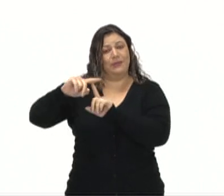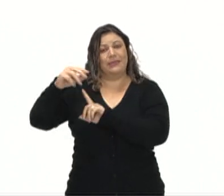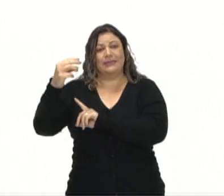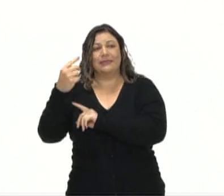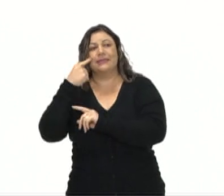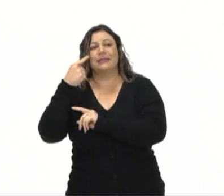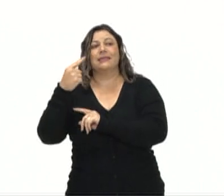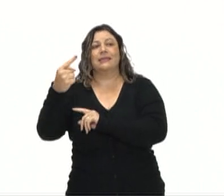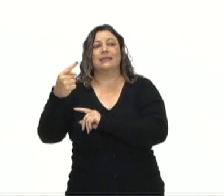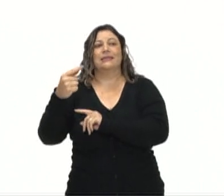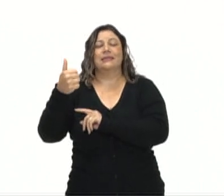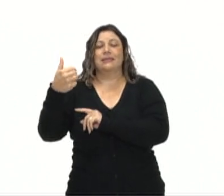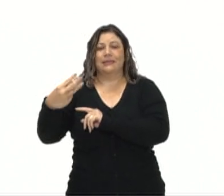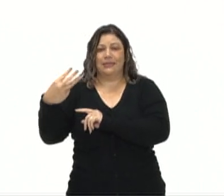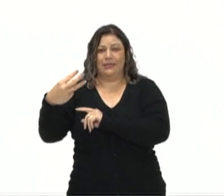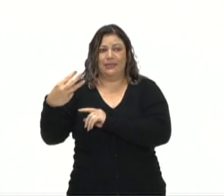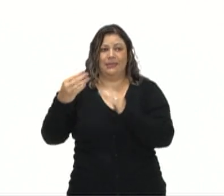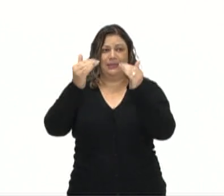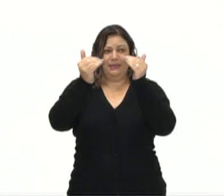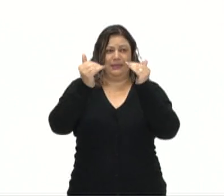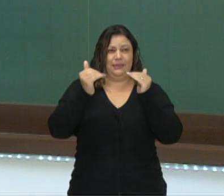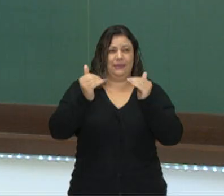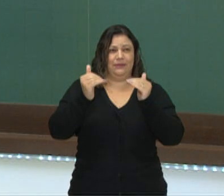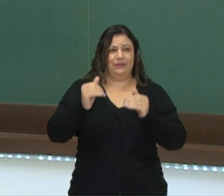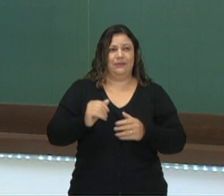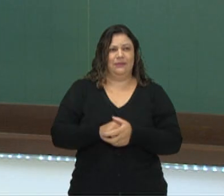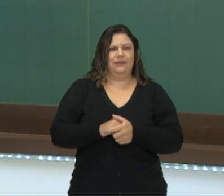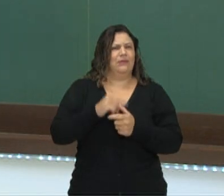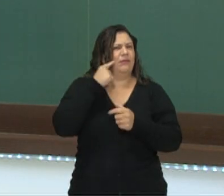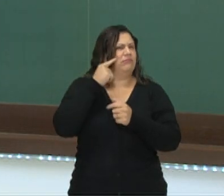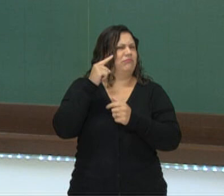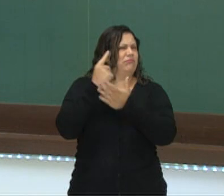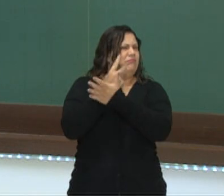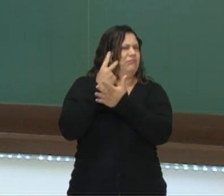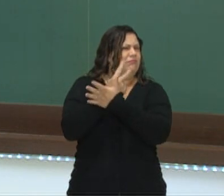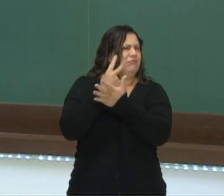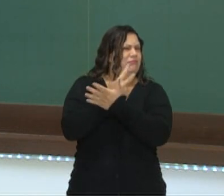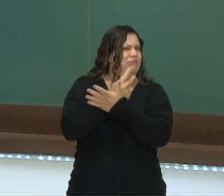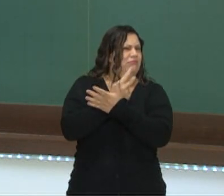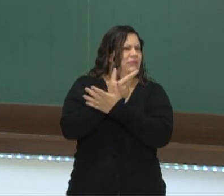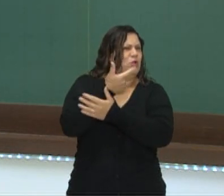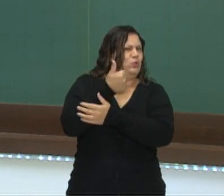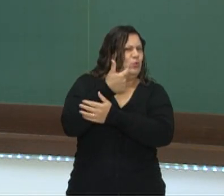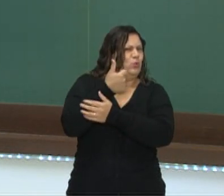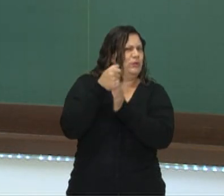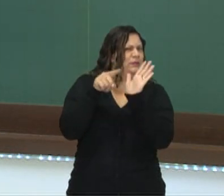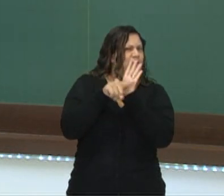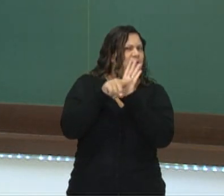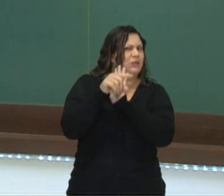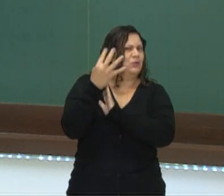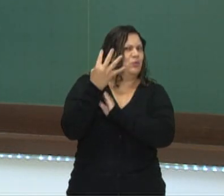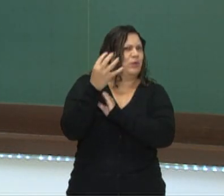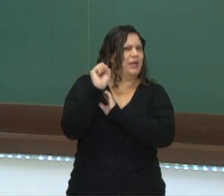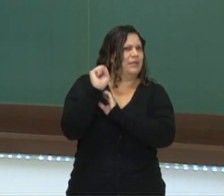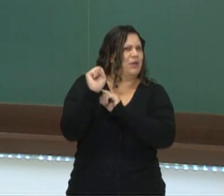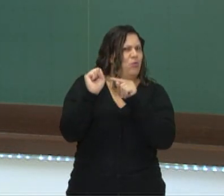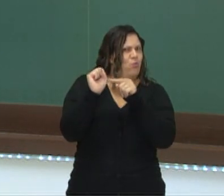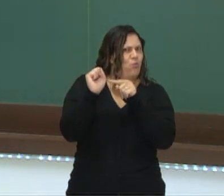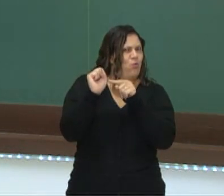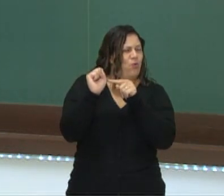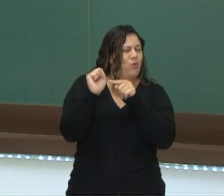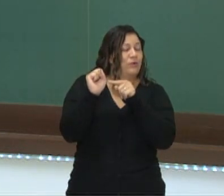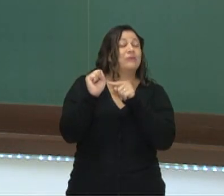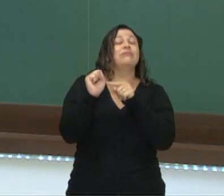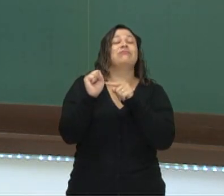4, 11. É isso? Não, né? Está errado, professor. 12 menos 4 é 8. 8 mais 3, sim,